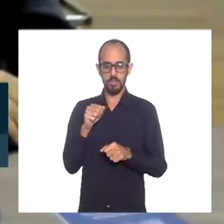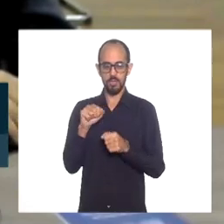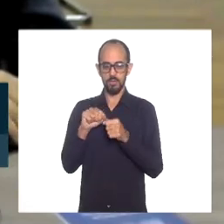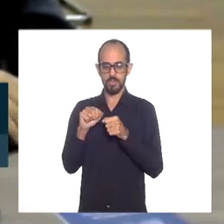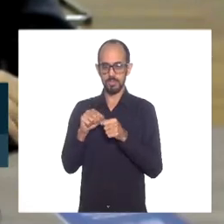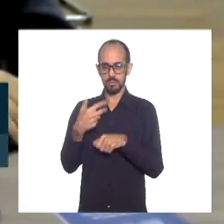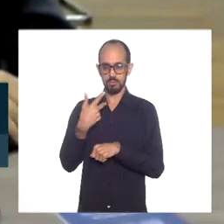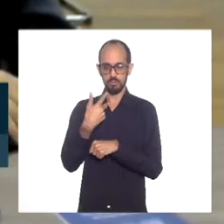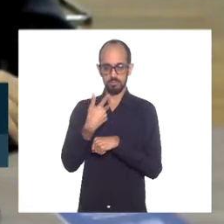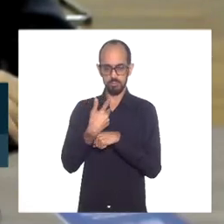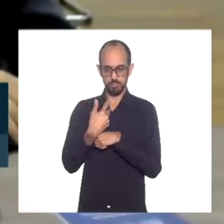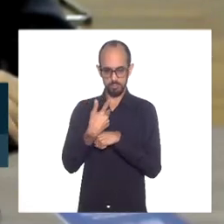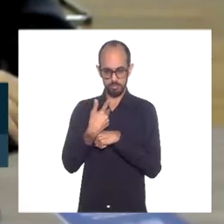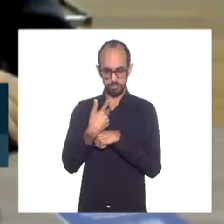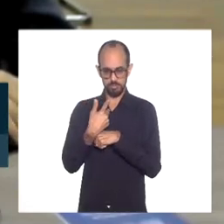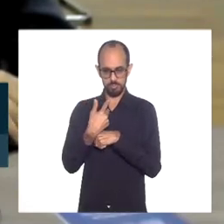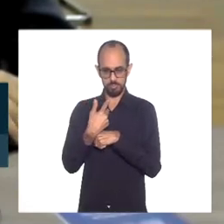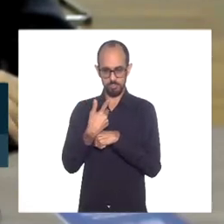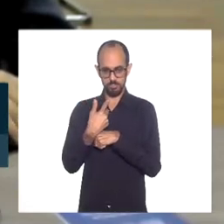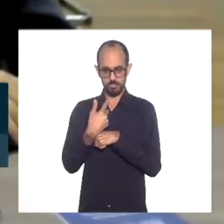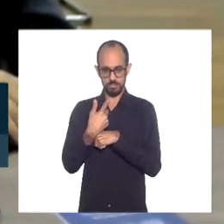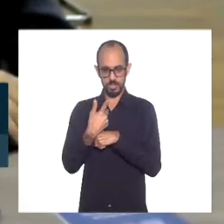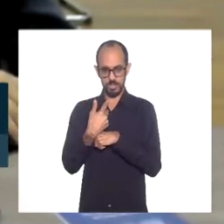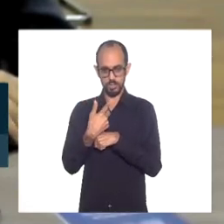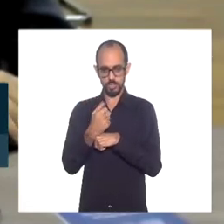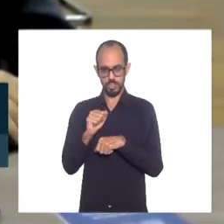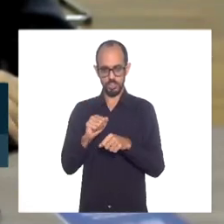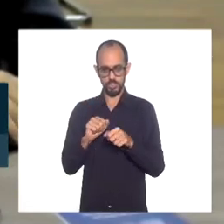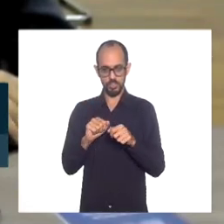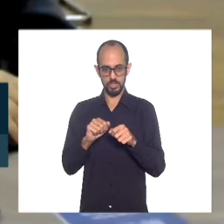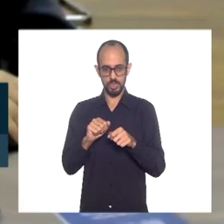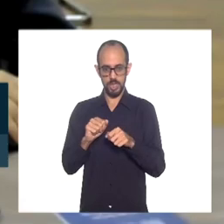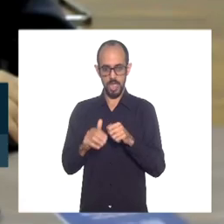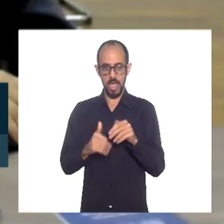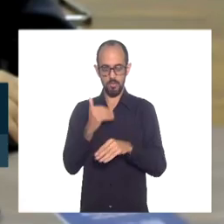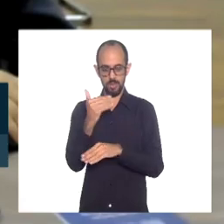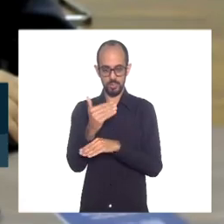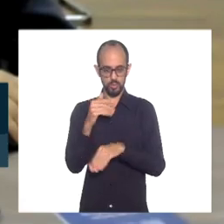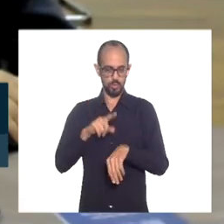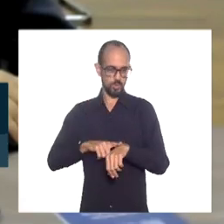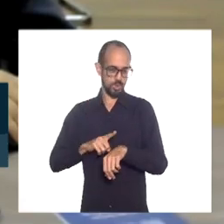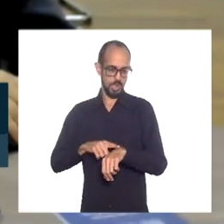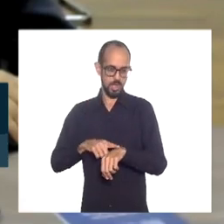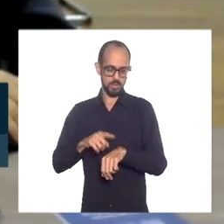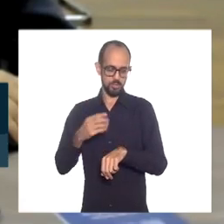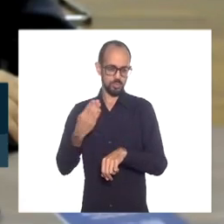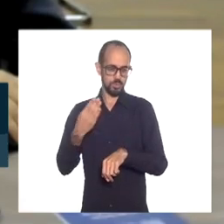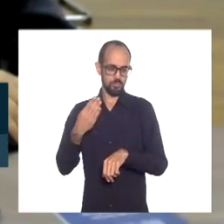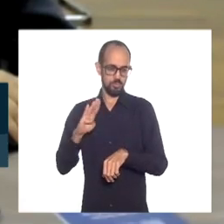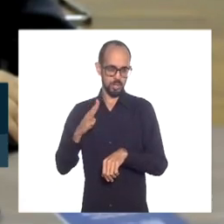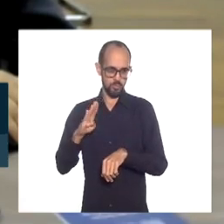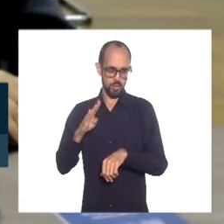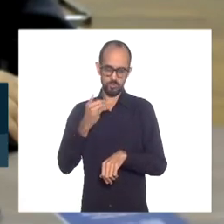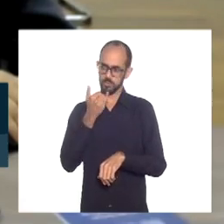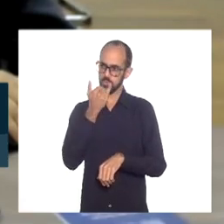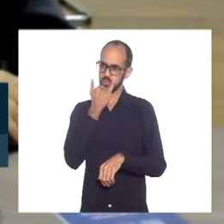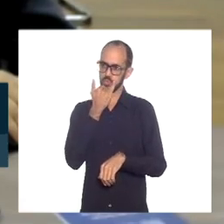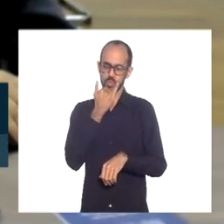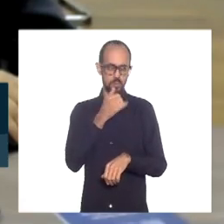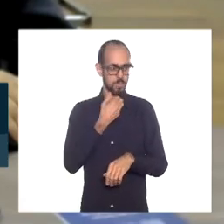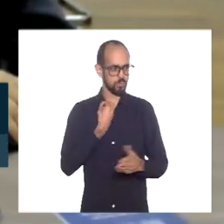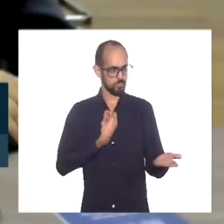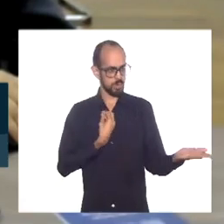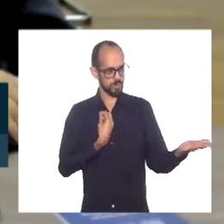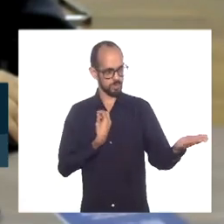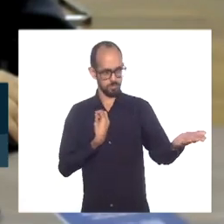3 horas. E a gente acabou avançando e saí há pouco aqui de Botafogo. Então, pedi desculpa aos participantes